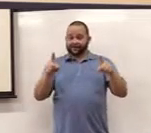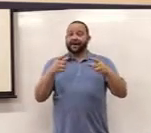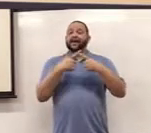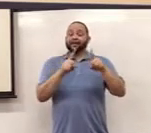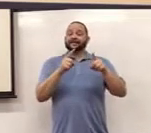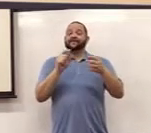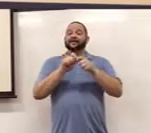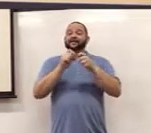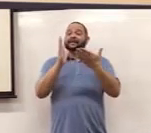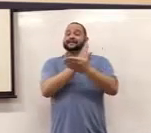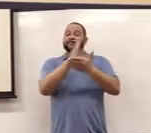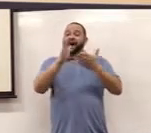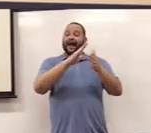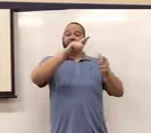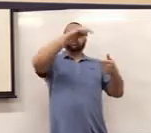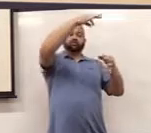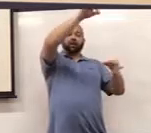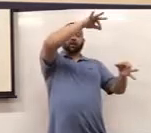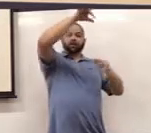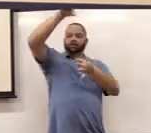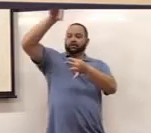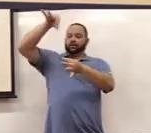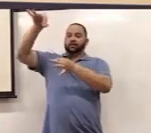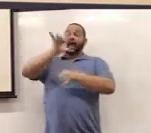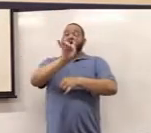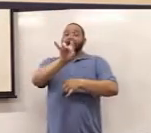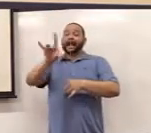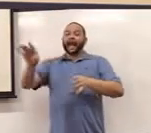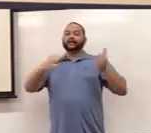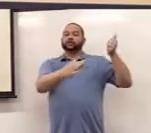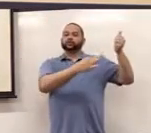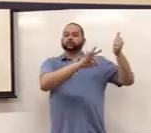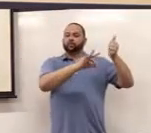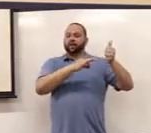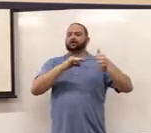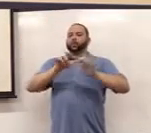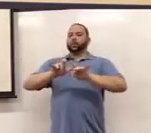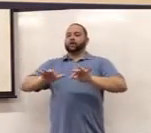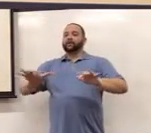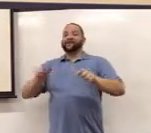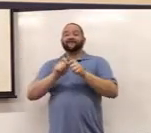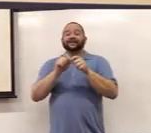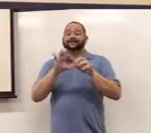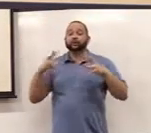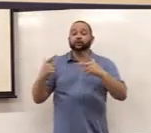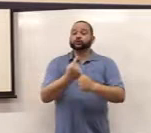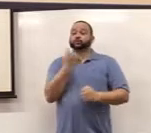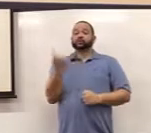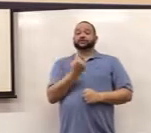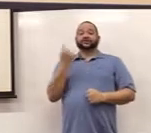ele tem que escrever as partituras de cada um dos instrumentos. E ele ia lá escrever isso tudo. Bom,